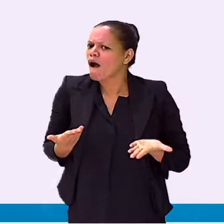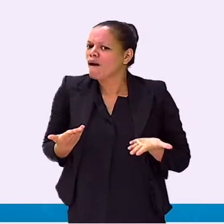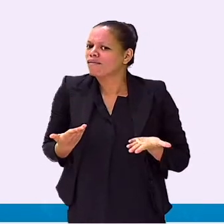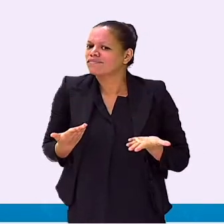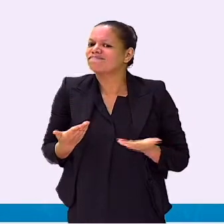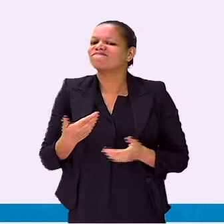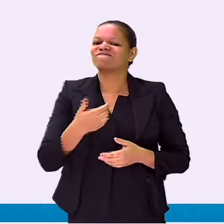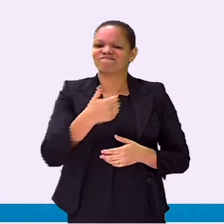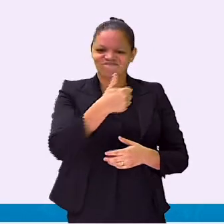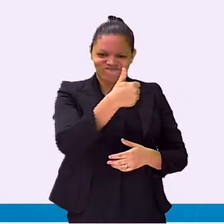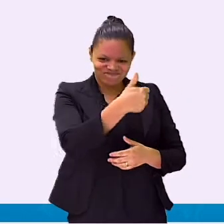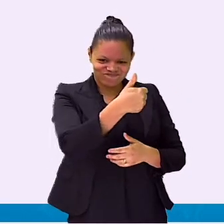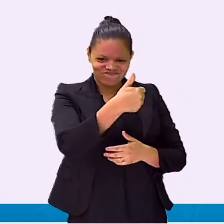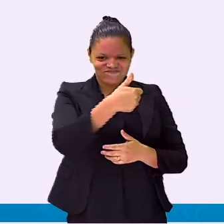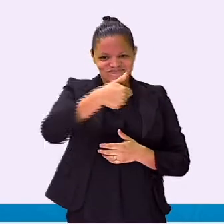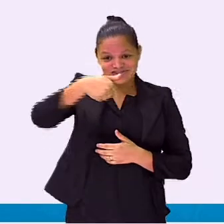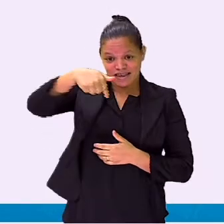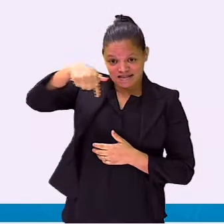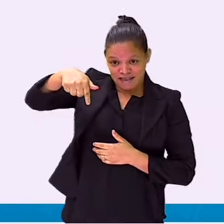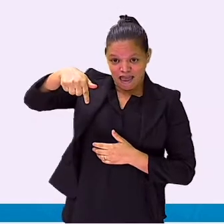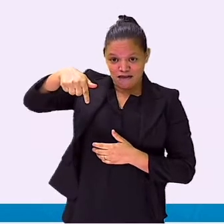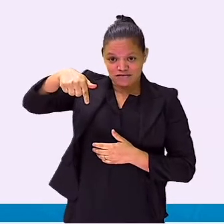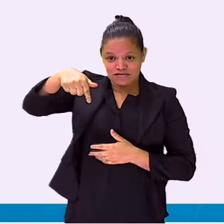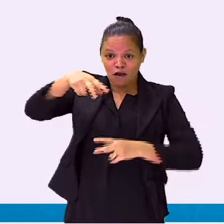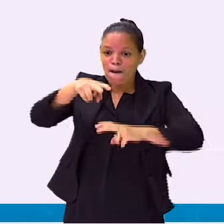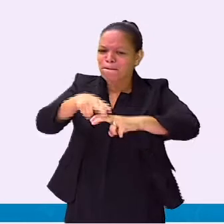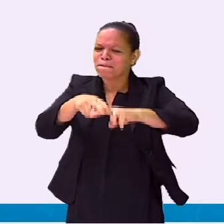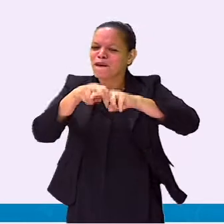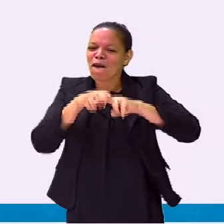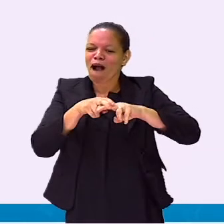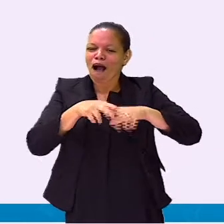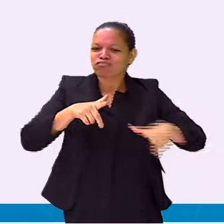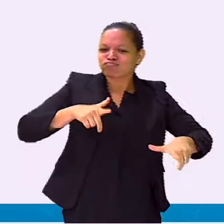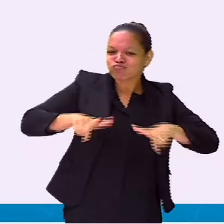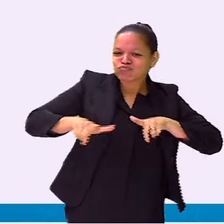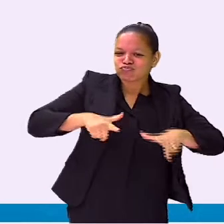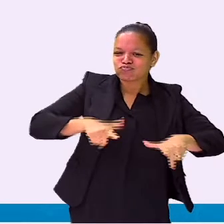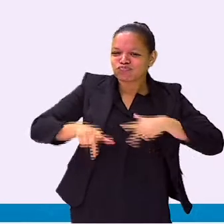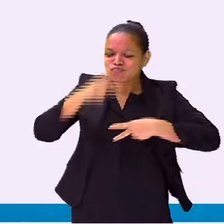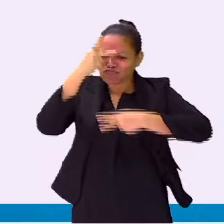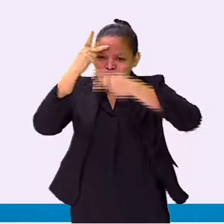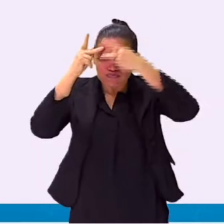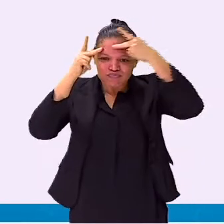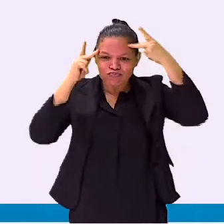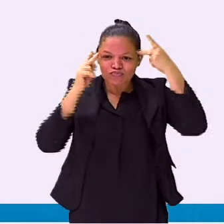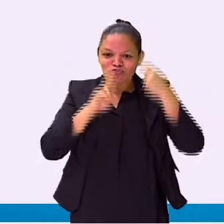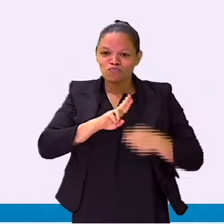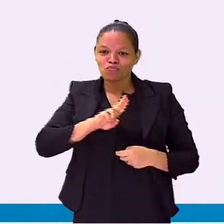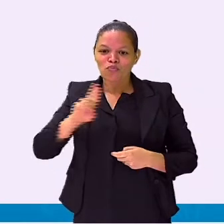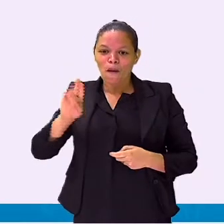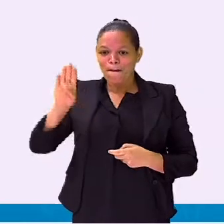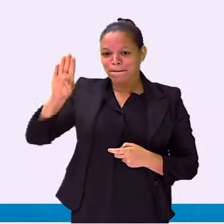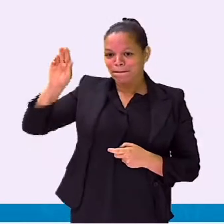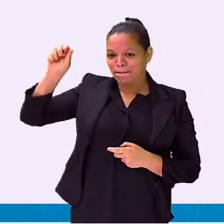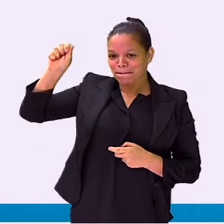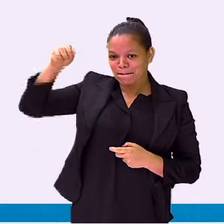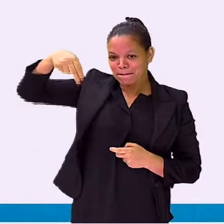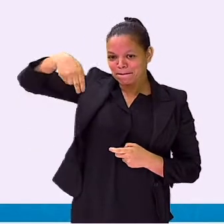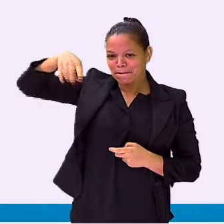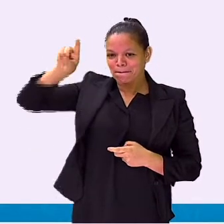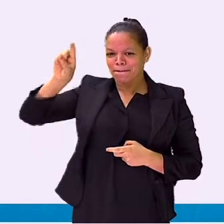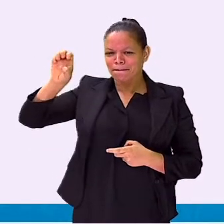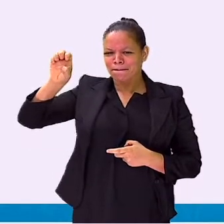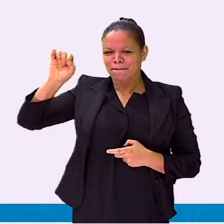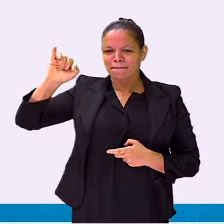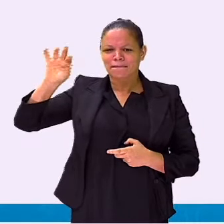17, por meio do trabalho dos bandeirantes. No século seguinte, em